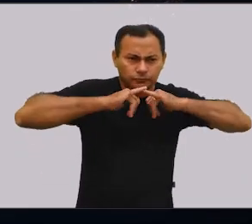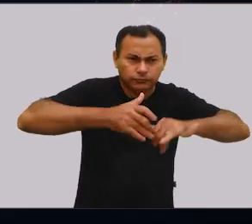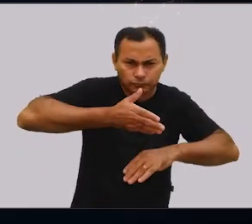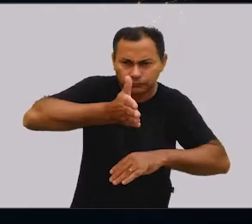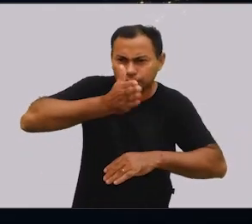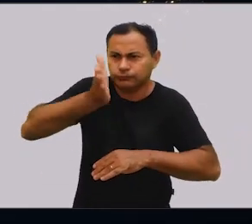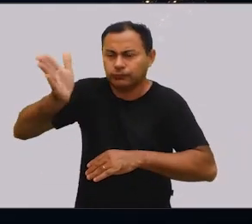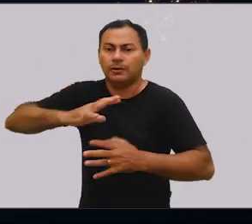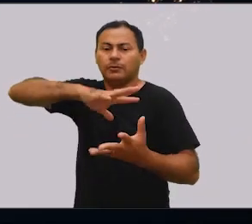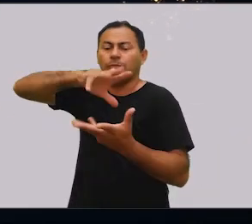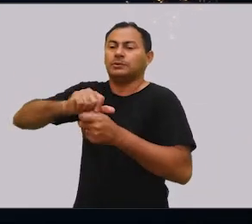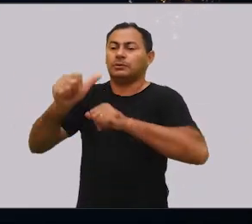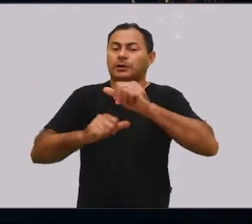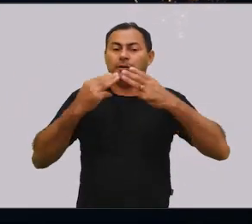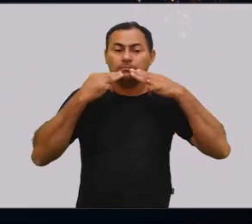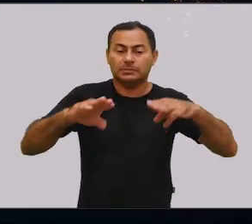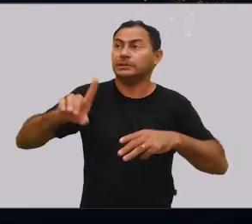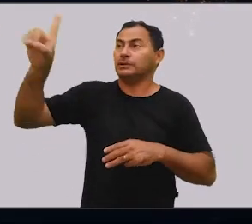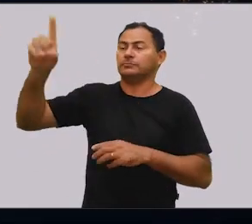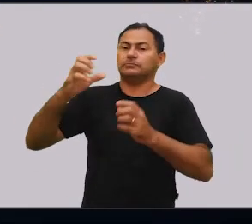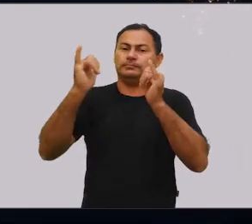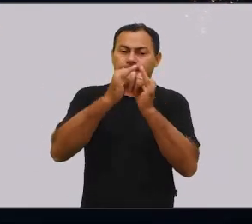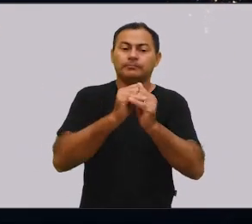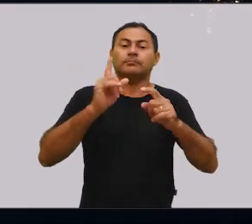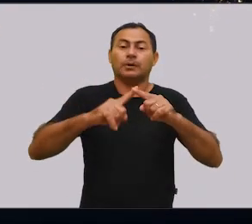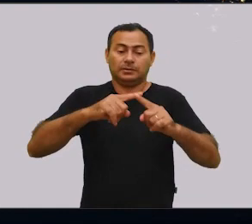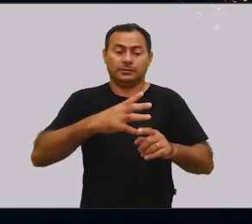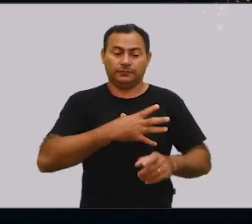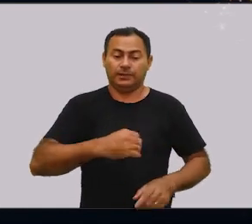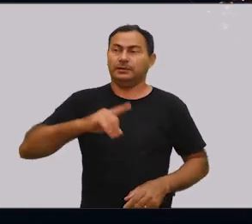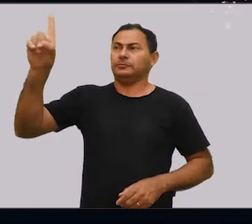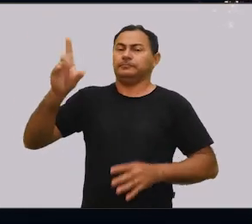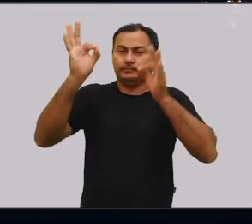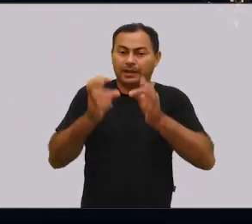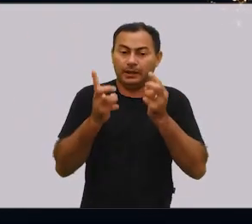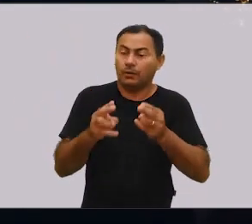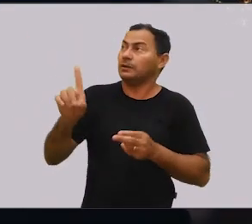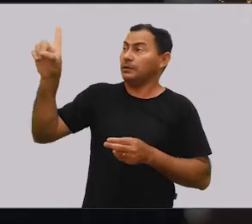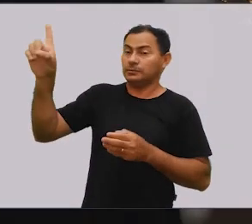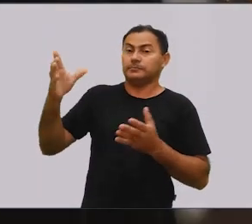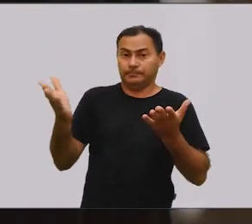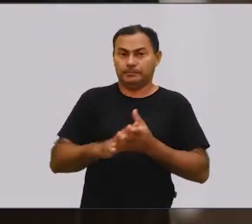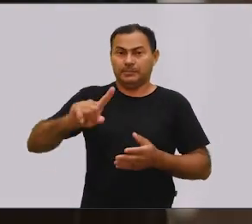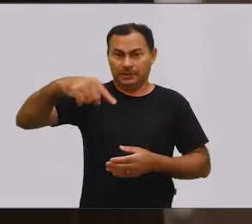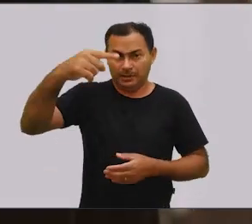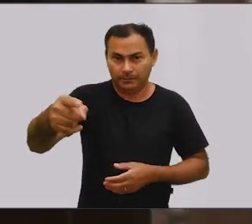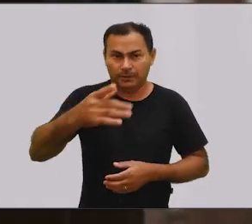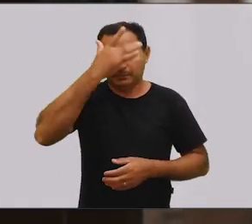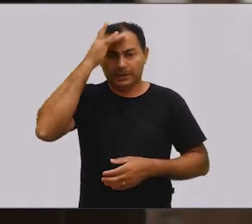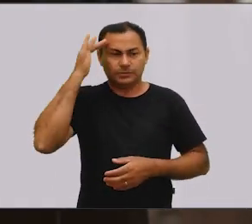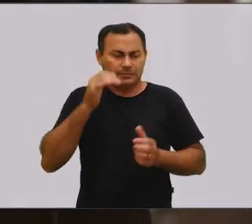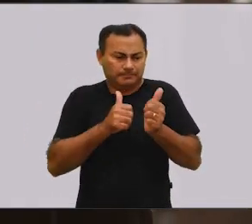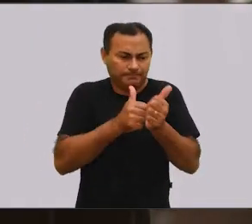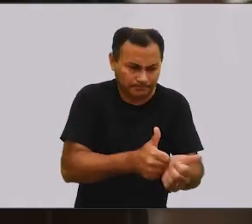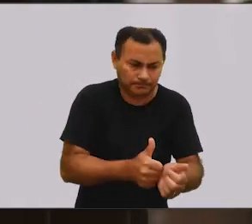mundo e se tornam agentes de Deus da reconciliação porque são filhos de Deus, são exatamente como Deus. Depois, aqueles que